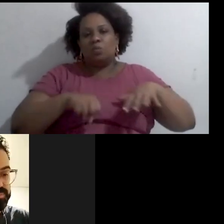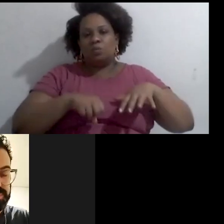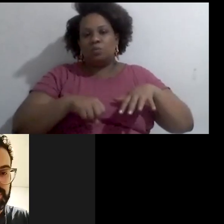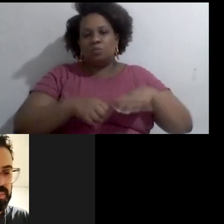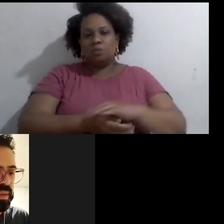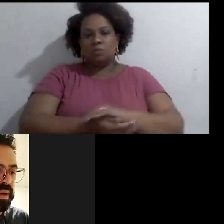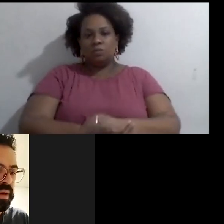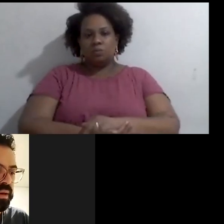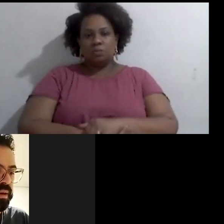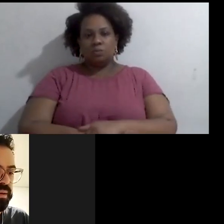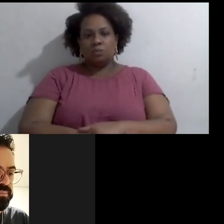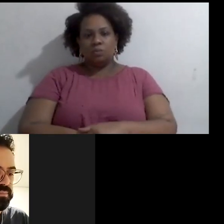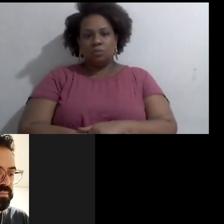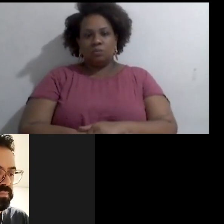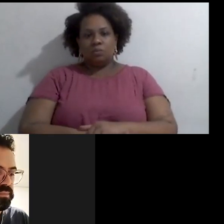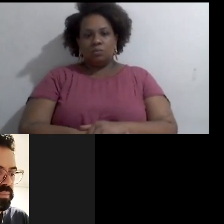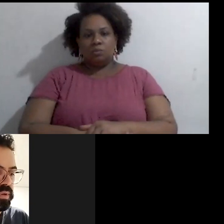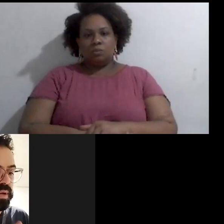Bom,